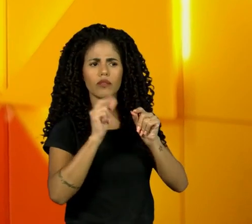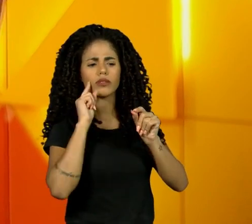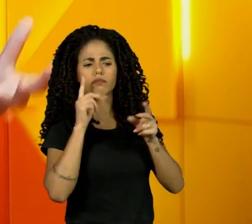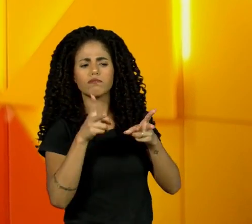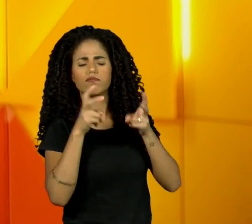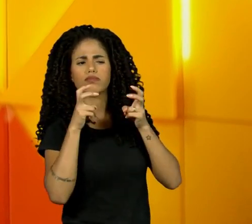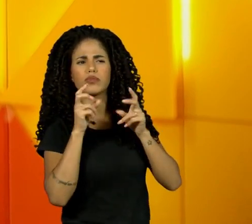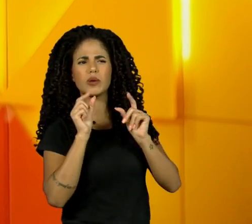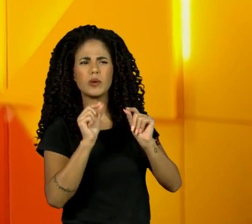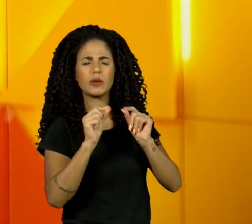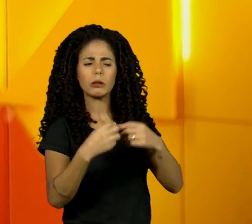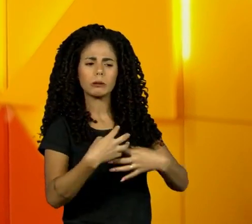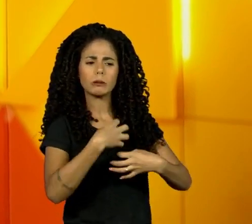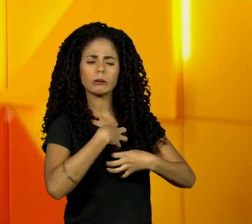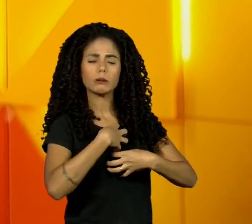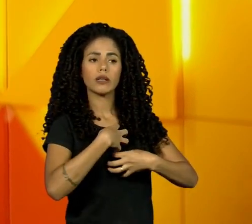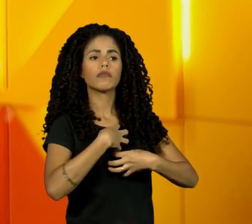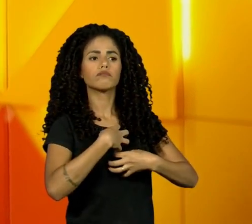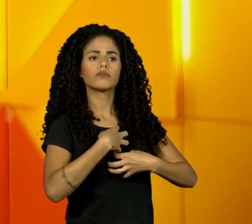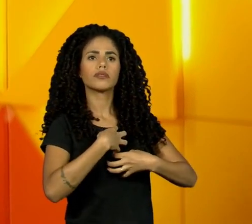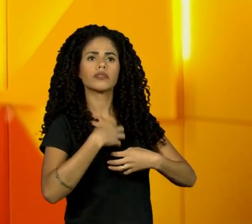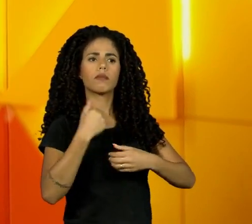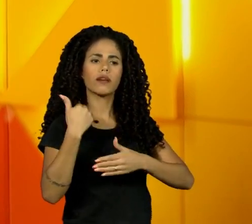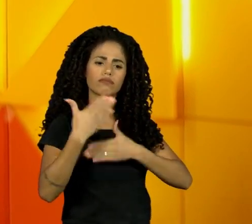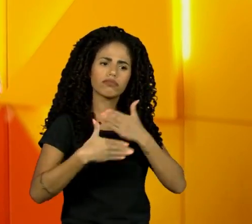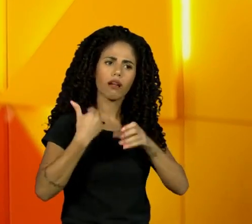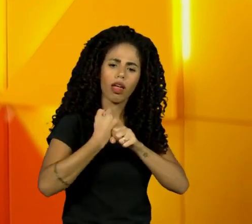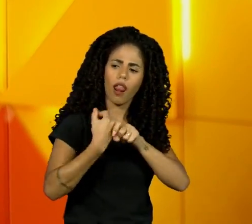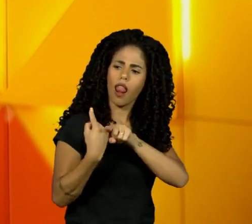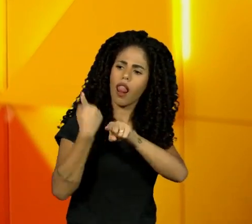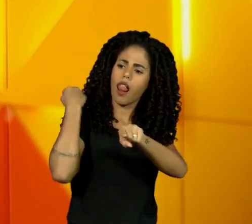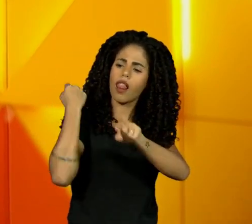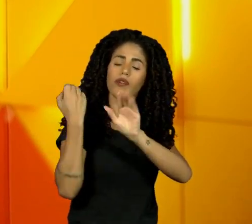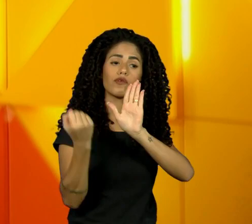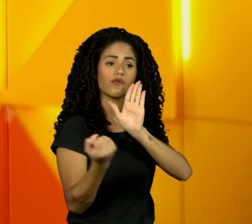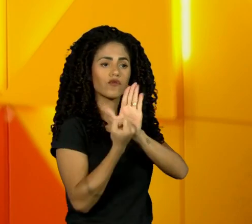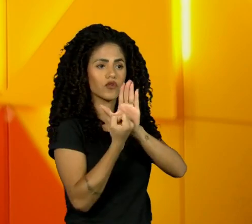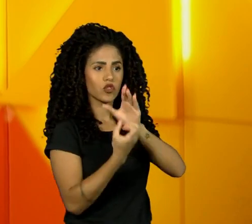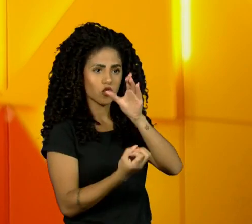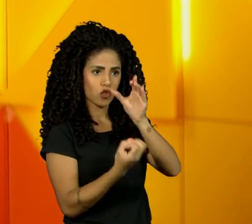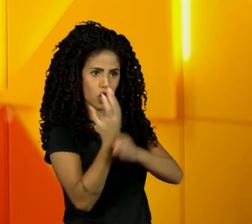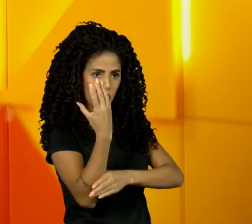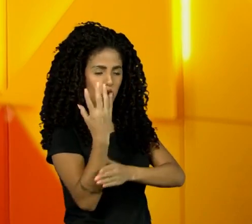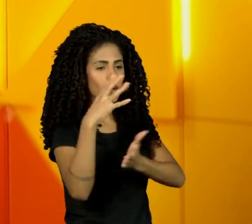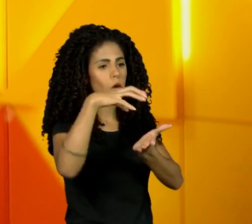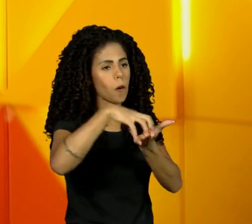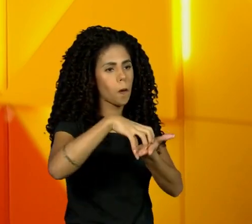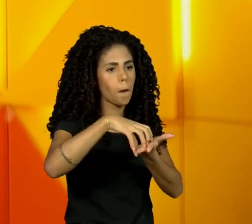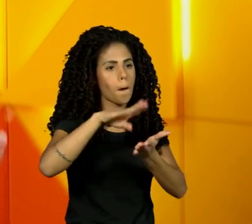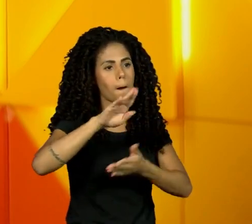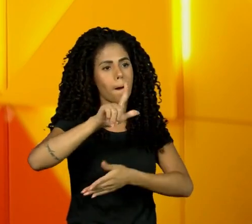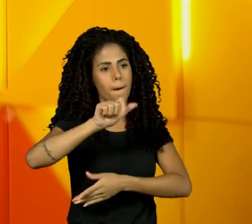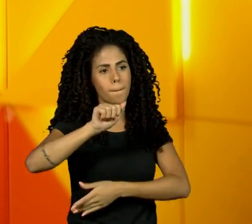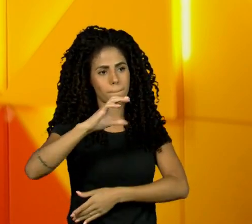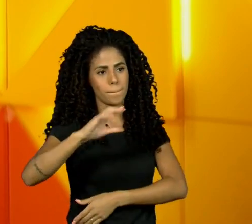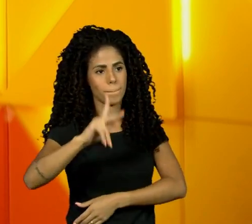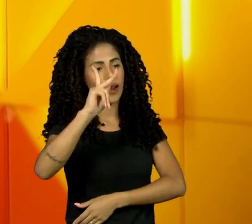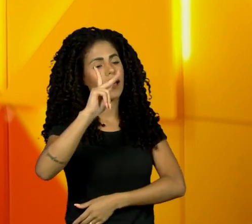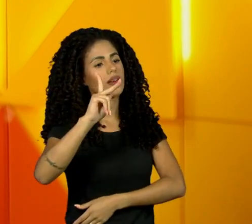um vazio no mercado. E há alguns anos atrás, você criou a Black Influence, que é uma